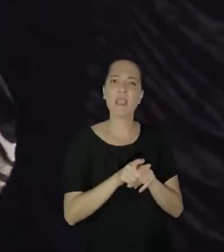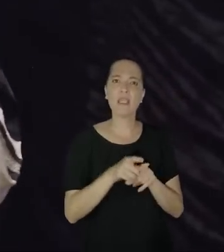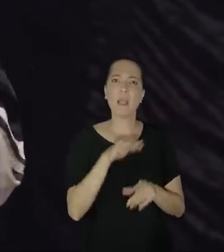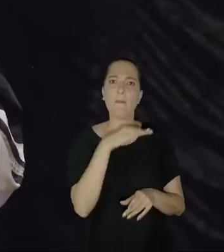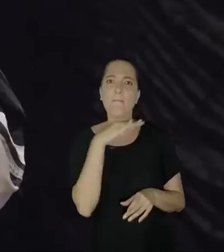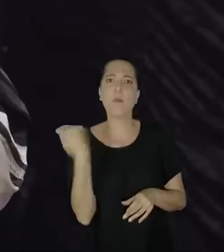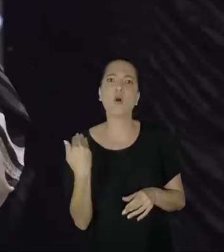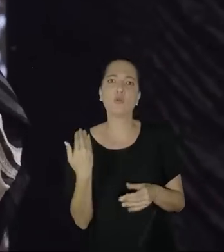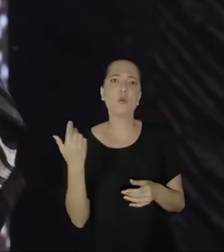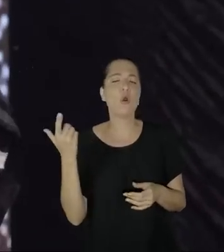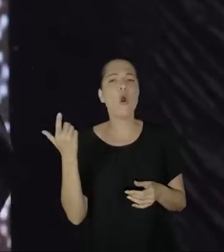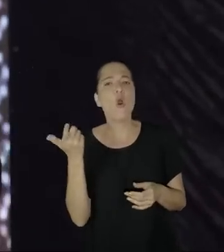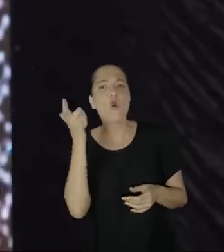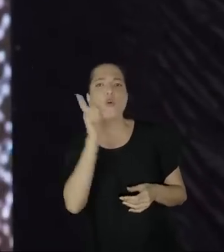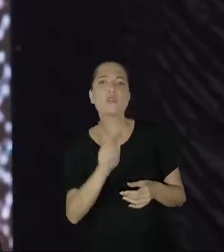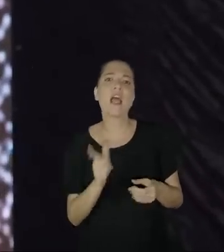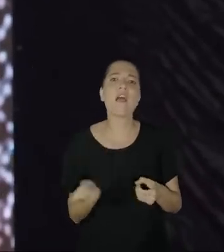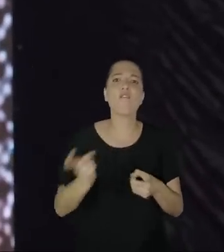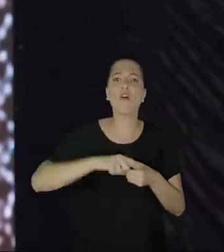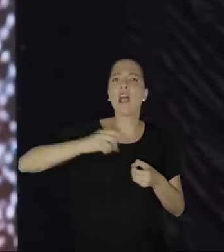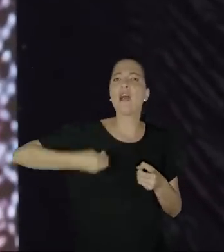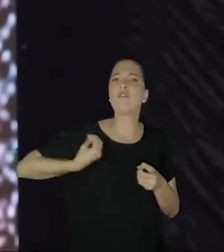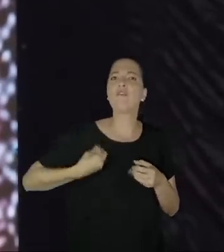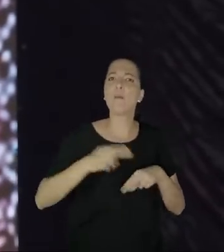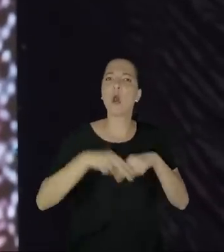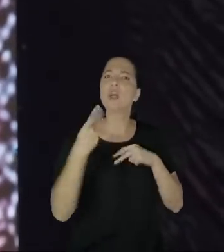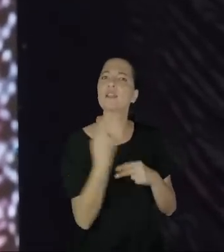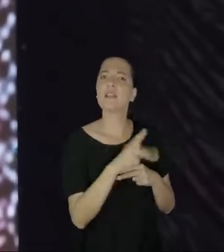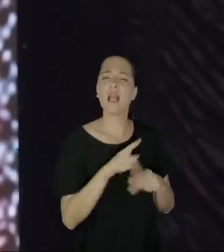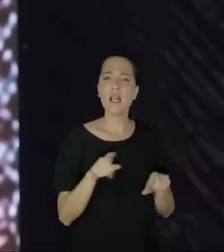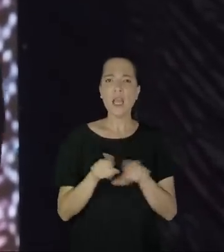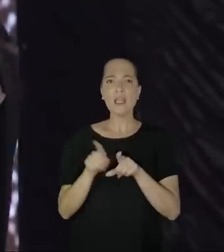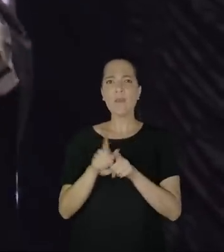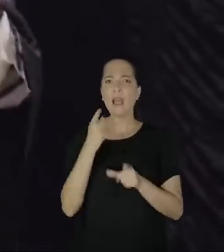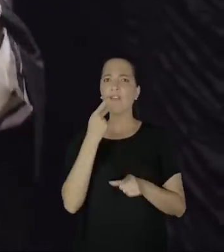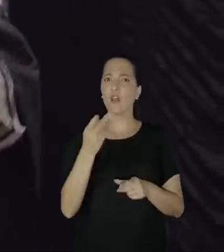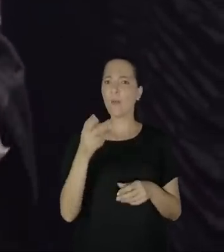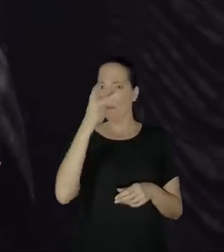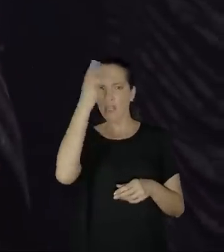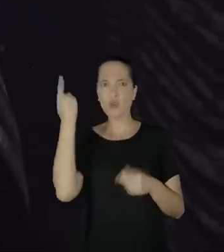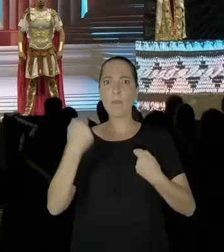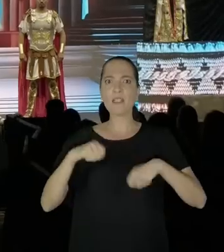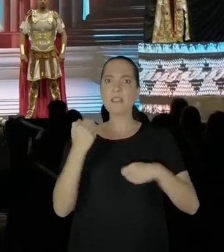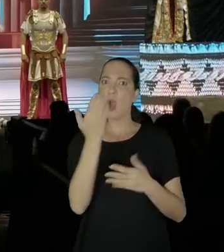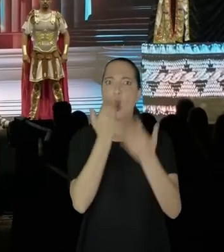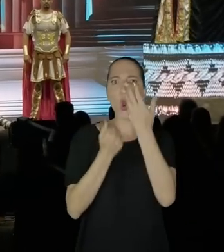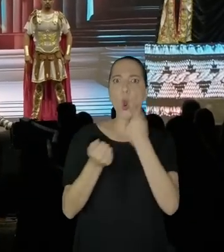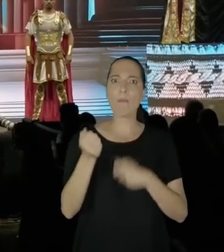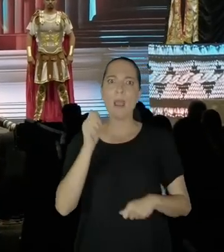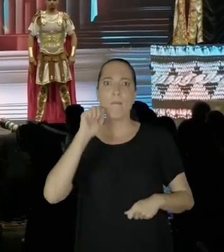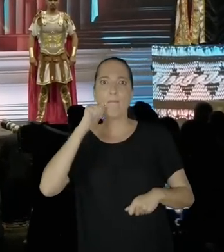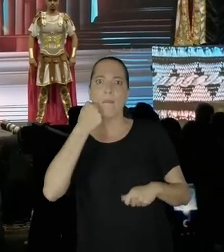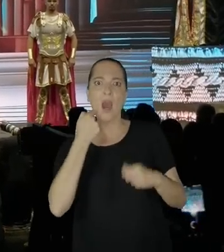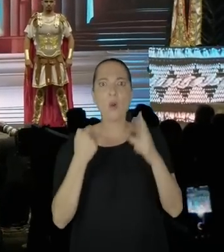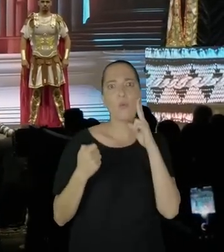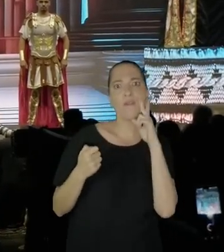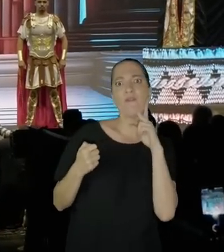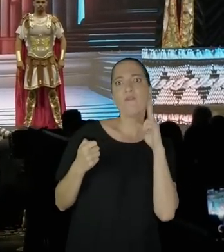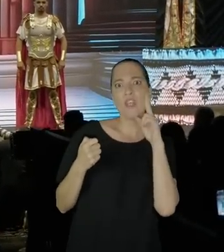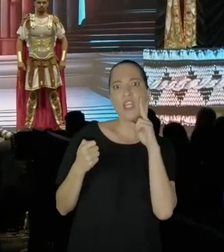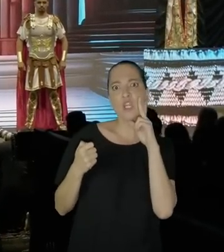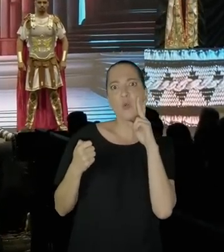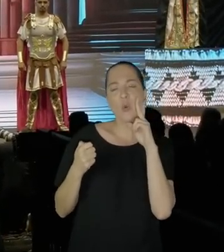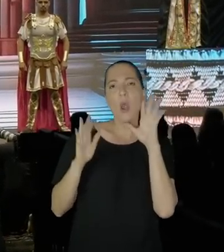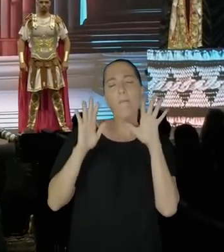Falou a todo que ele era pão e vinho e que para ter a vida eterna era preciso que seus